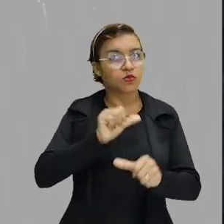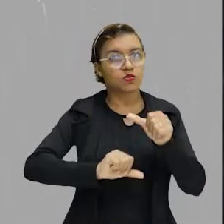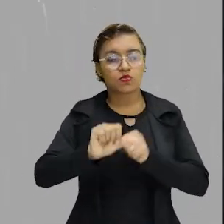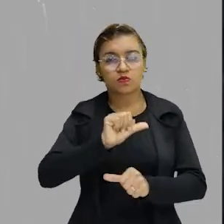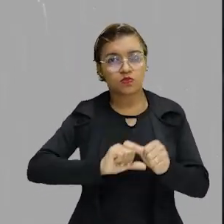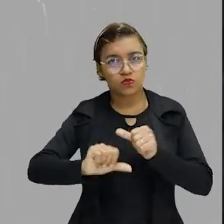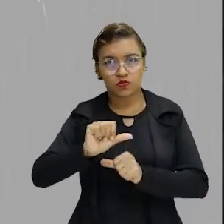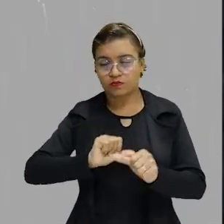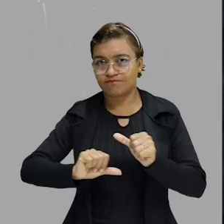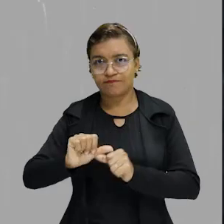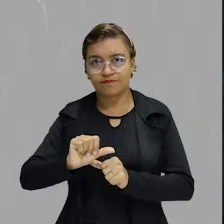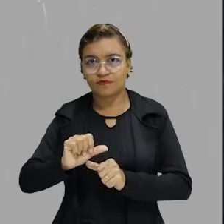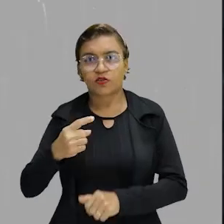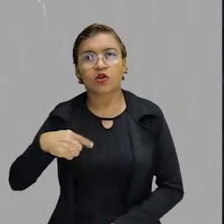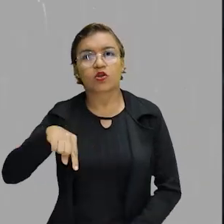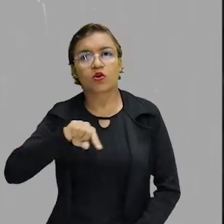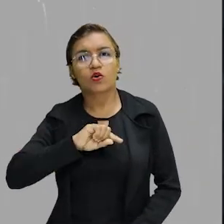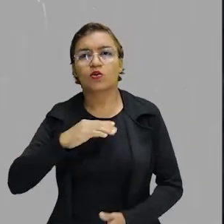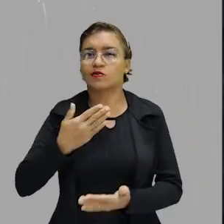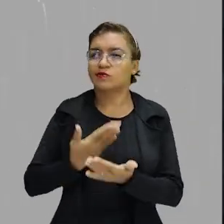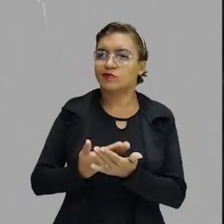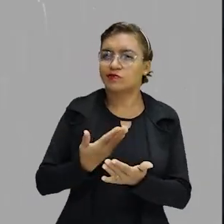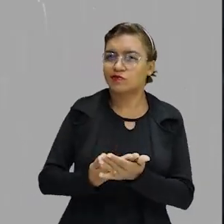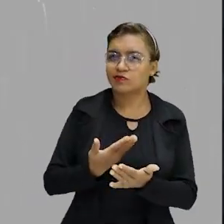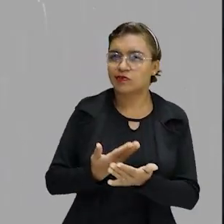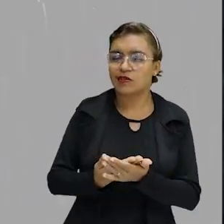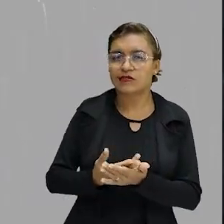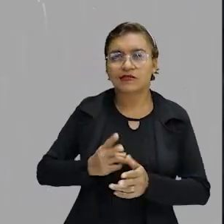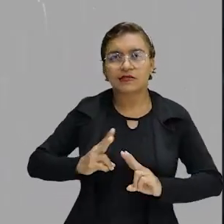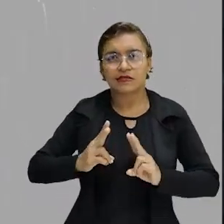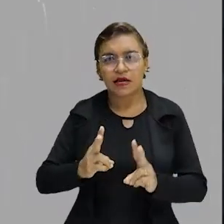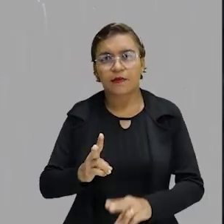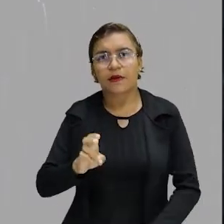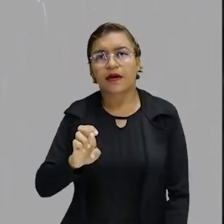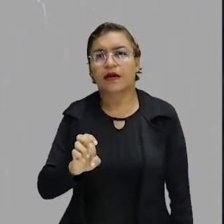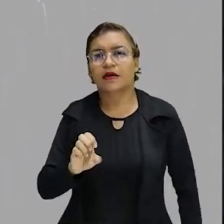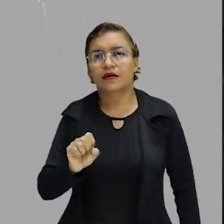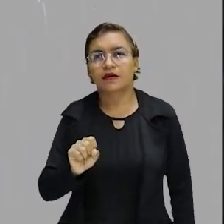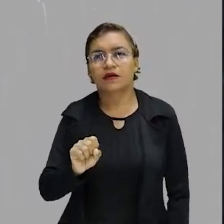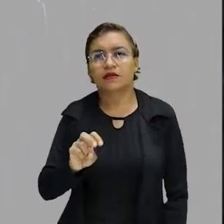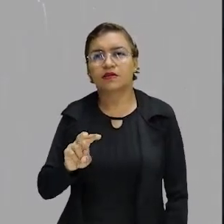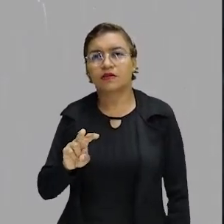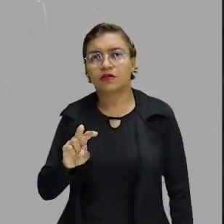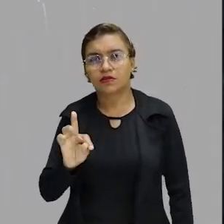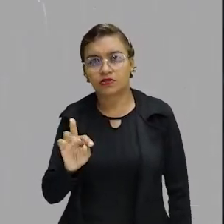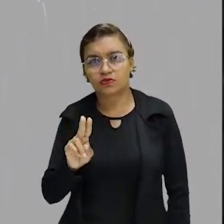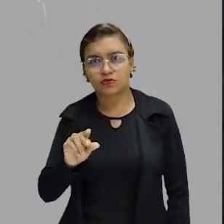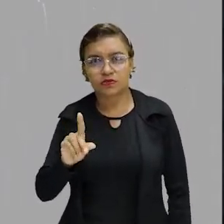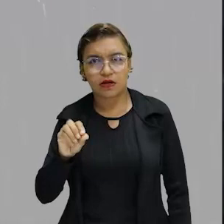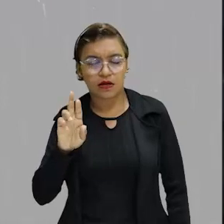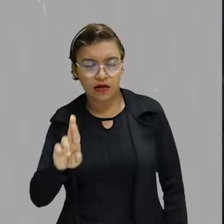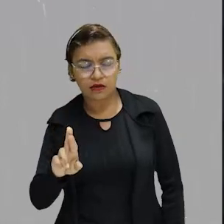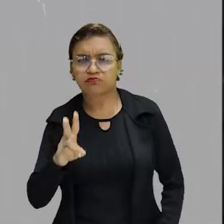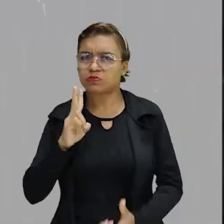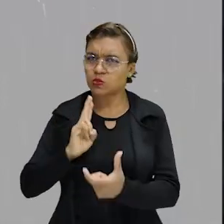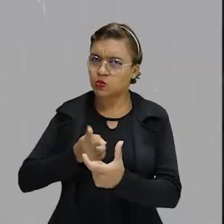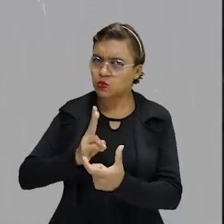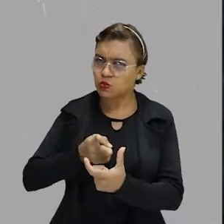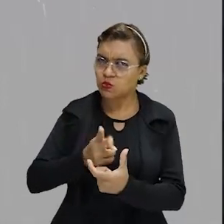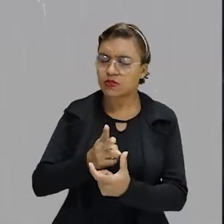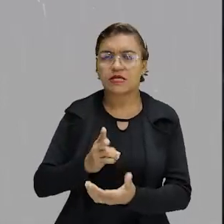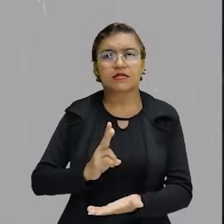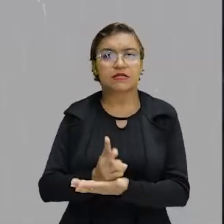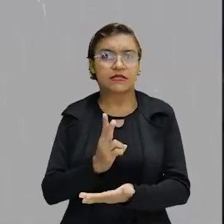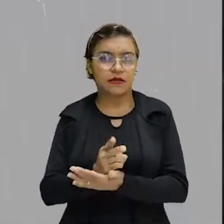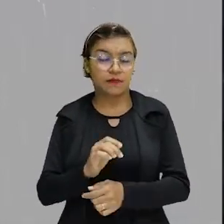ele estuda. Nós estudamos, vós estudais, eles estudam. Então, continuo com o mesmo radical. Já quando eu venho com o verbo irregular, e já complica